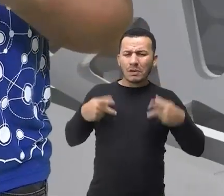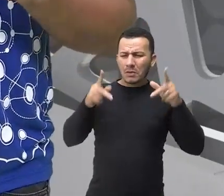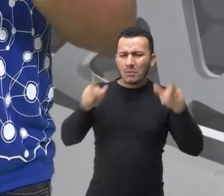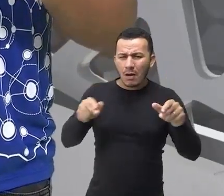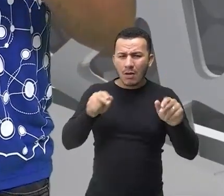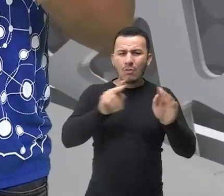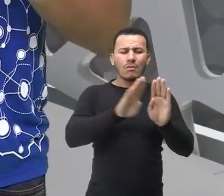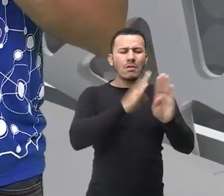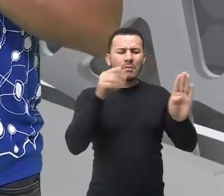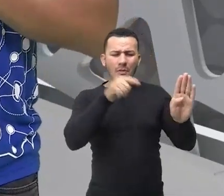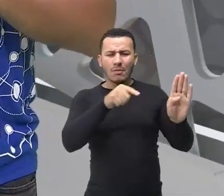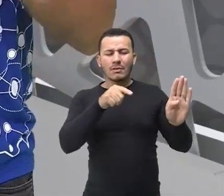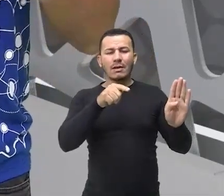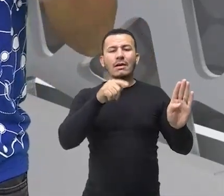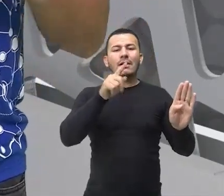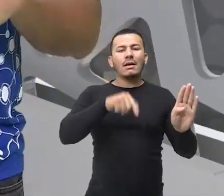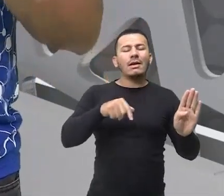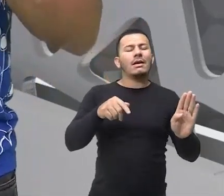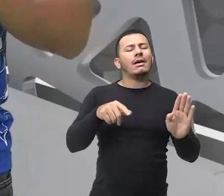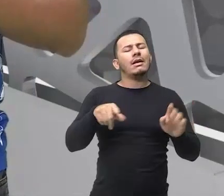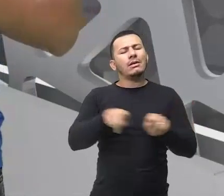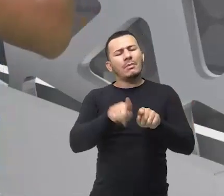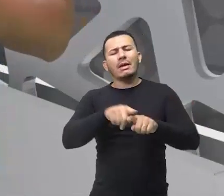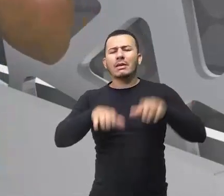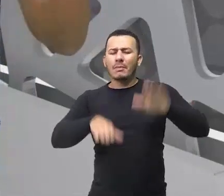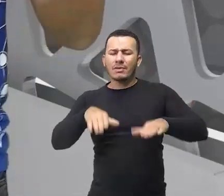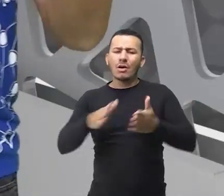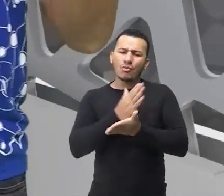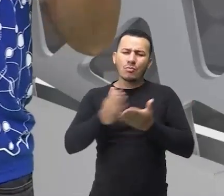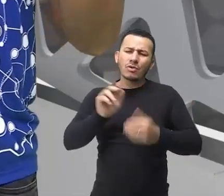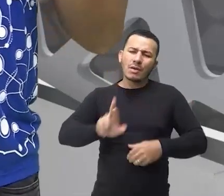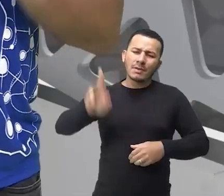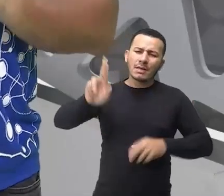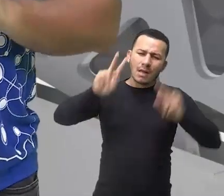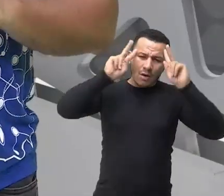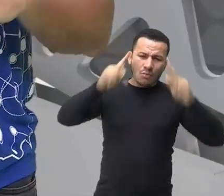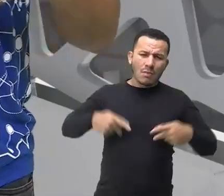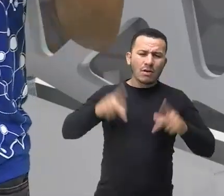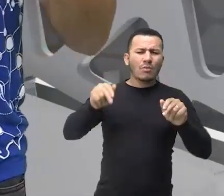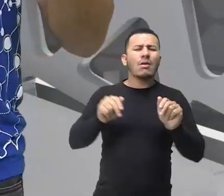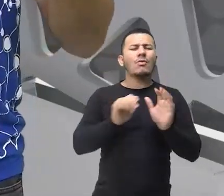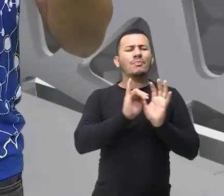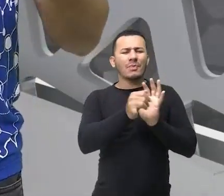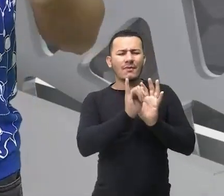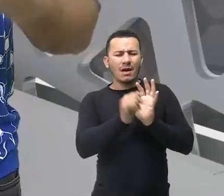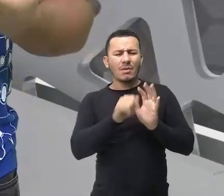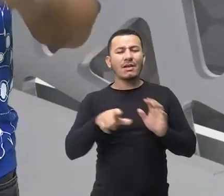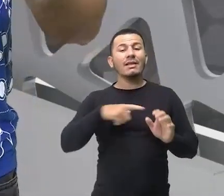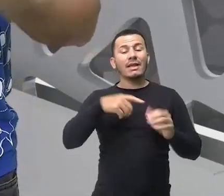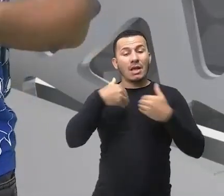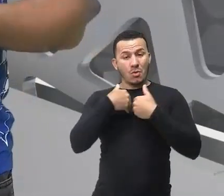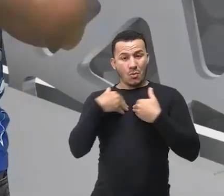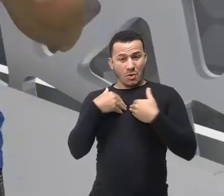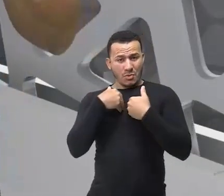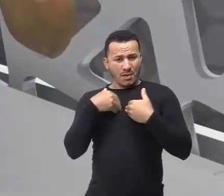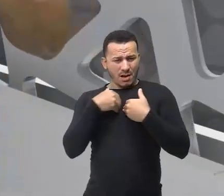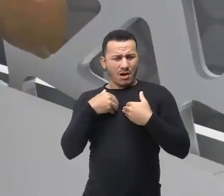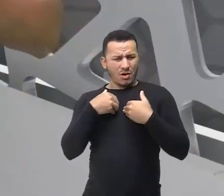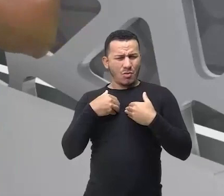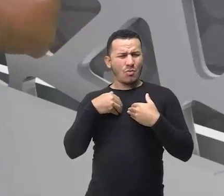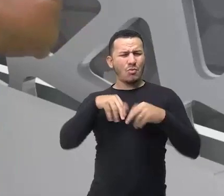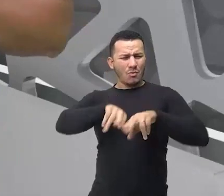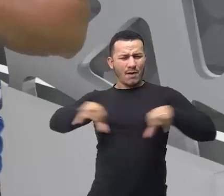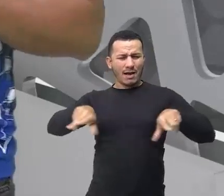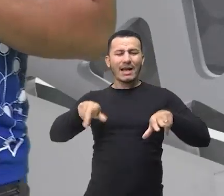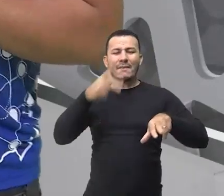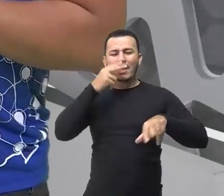ações humanas e muitas vezes representa o próprio ser humano, como acontece lá com as fábulas, em que os animais acabam representando